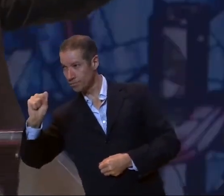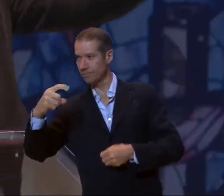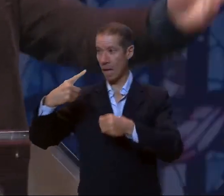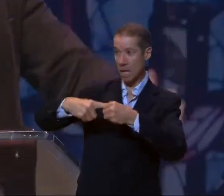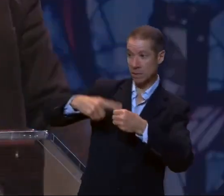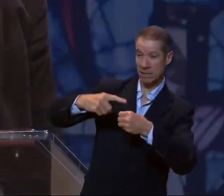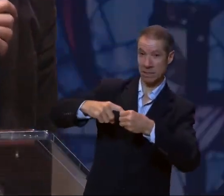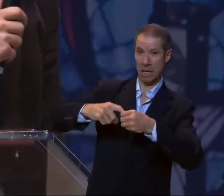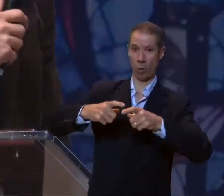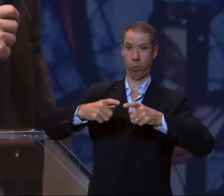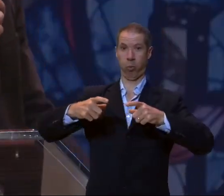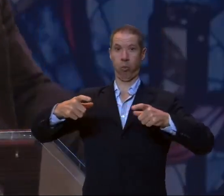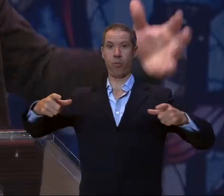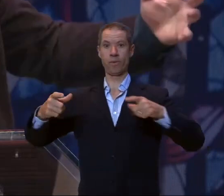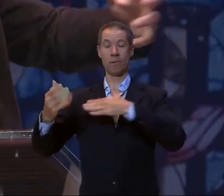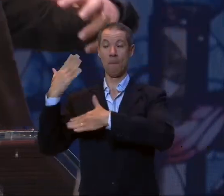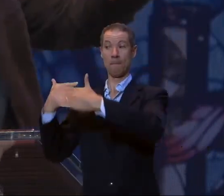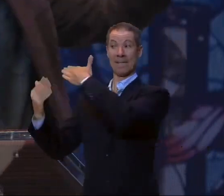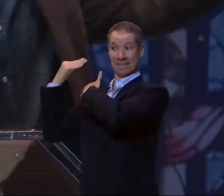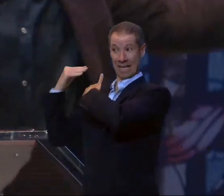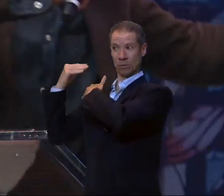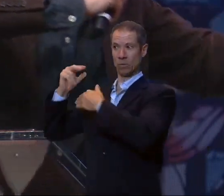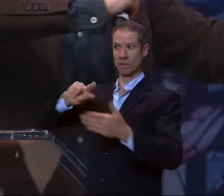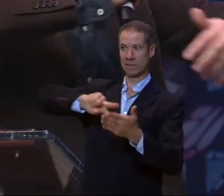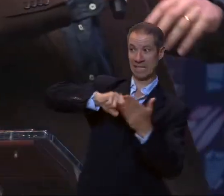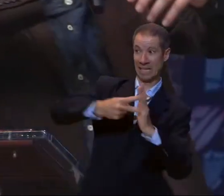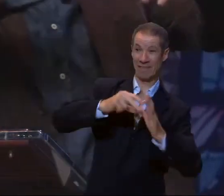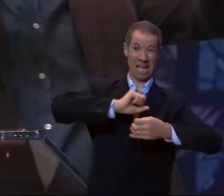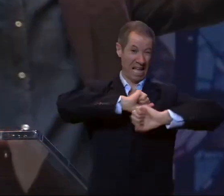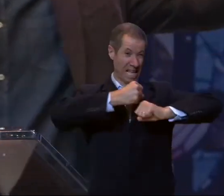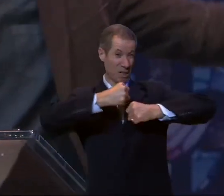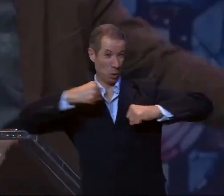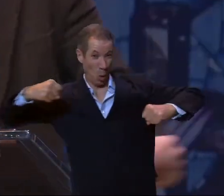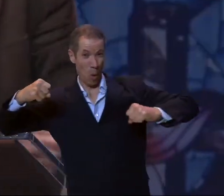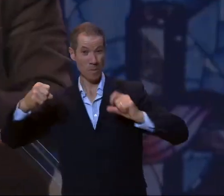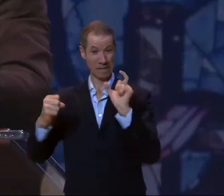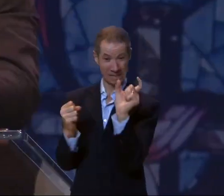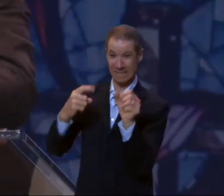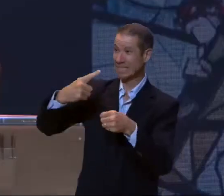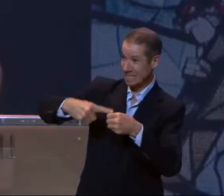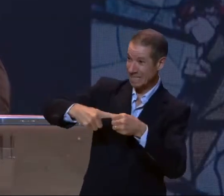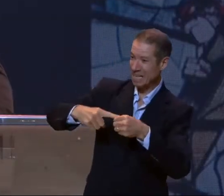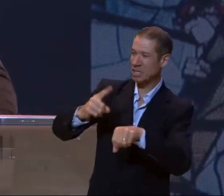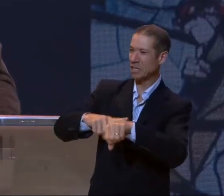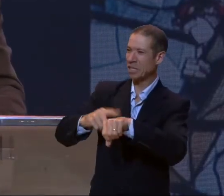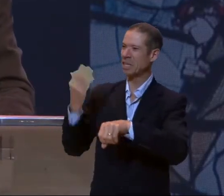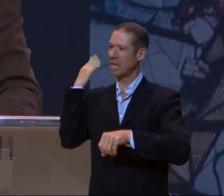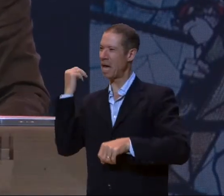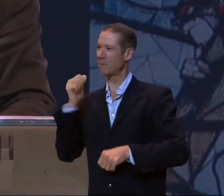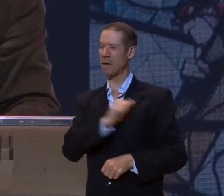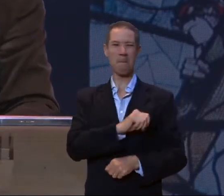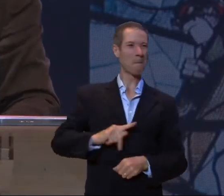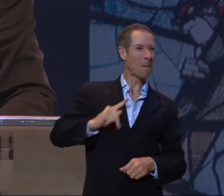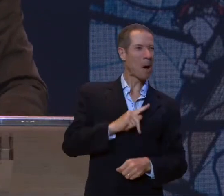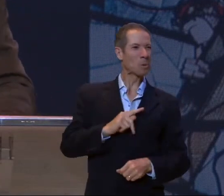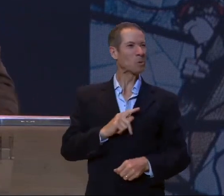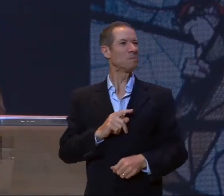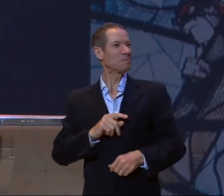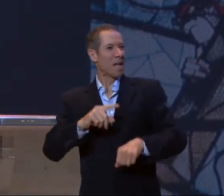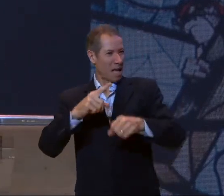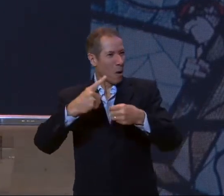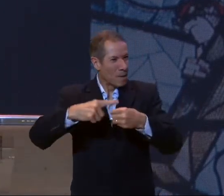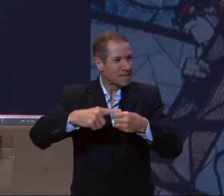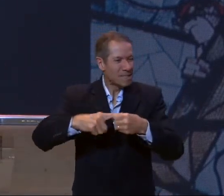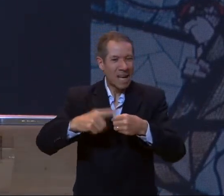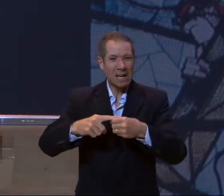grande no passado. Colosso significa enorme, monstruoso, mas na época de Paulo essa era uma cidade que